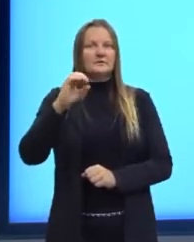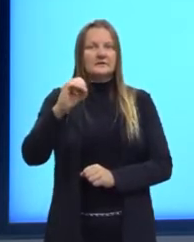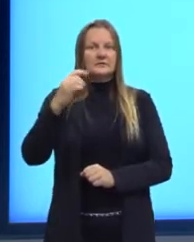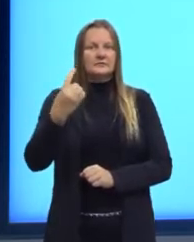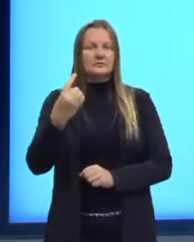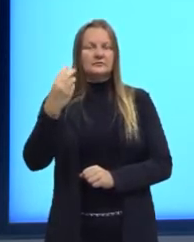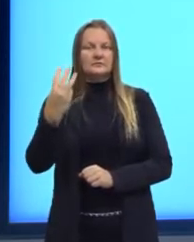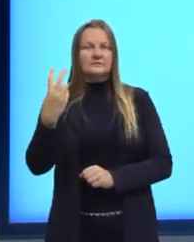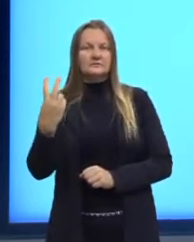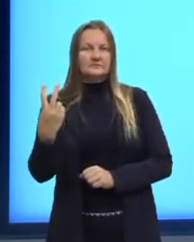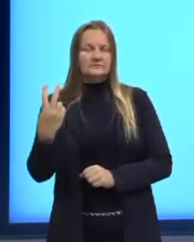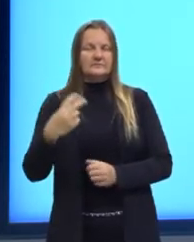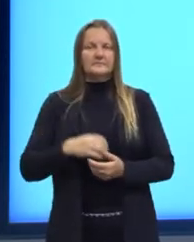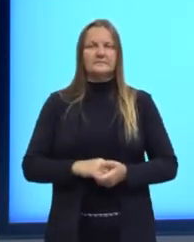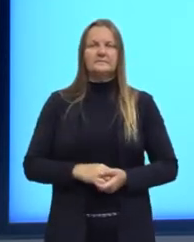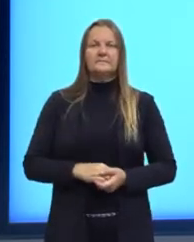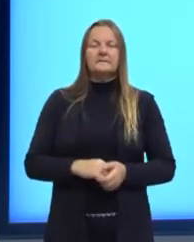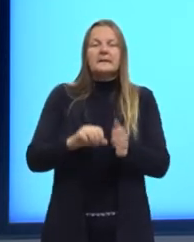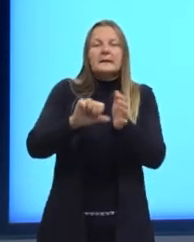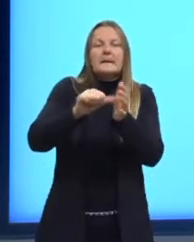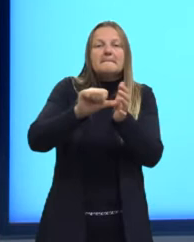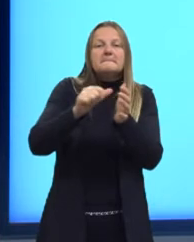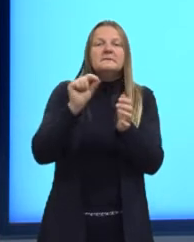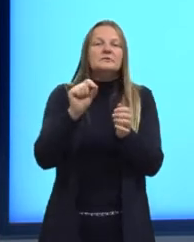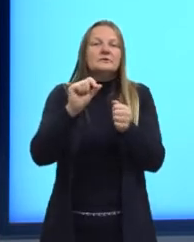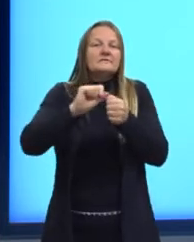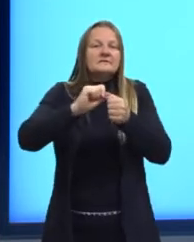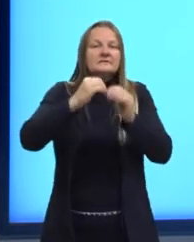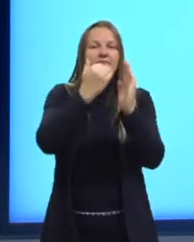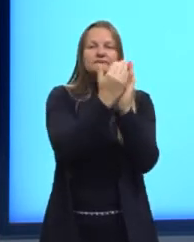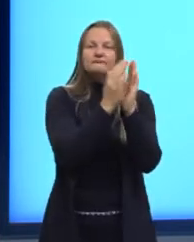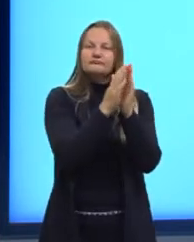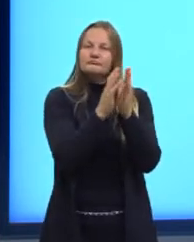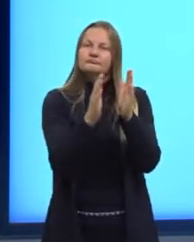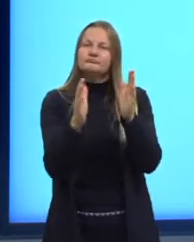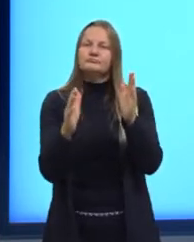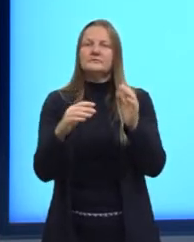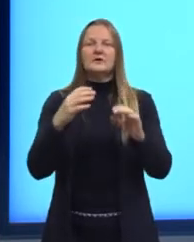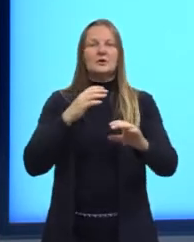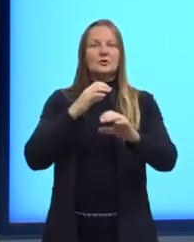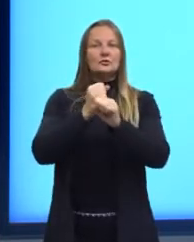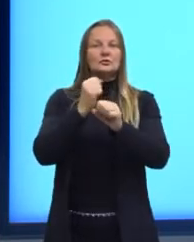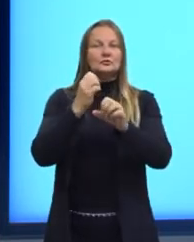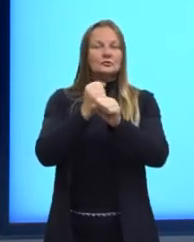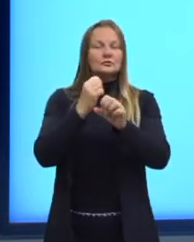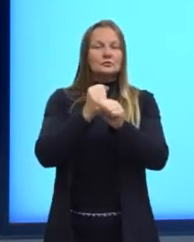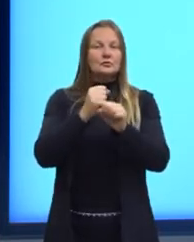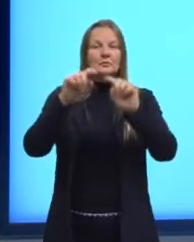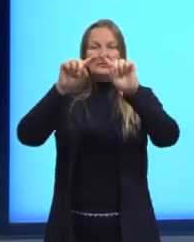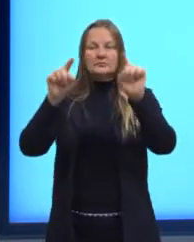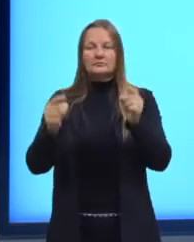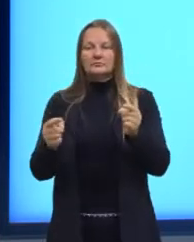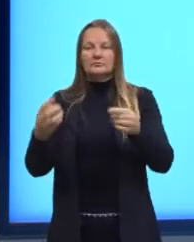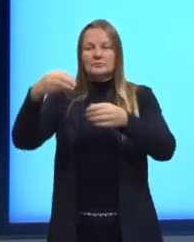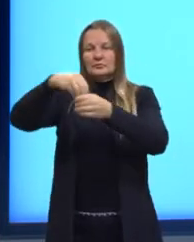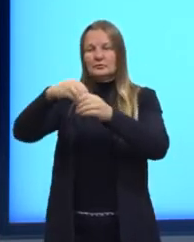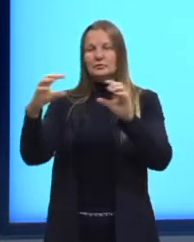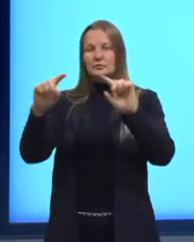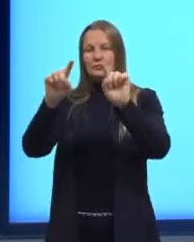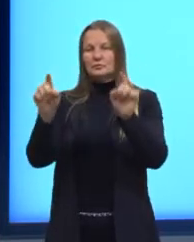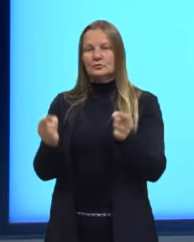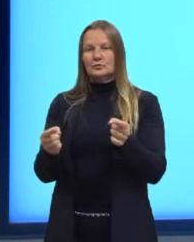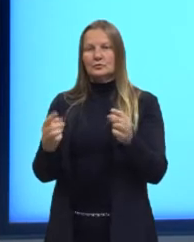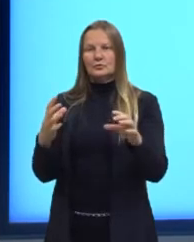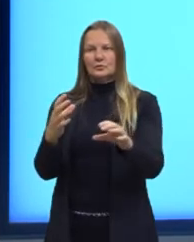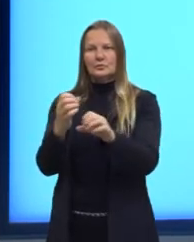0,0132 primeira coisa a gente pode somar né os valores ali dos parênteses mas notamos